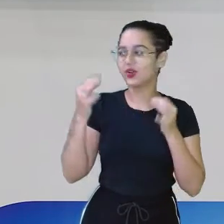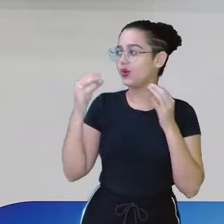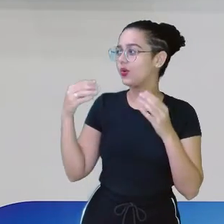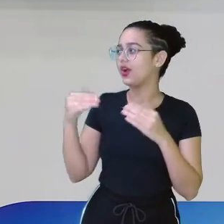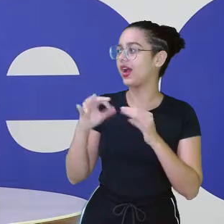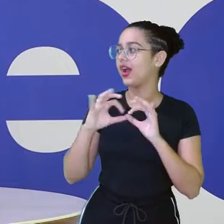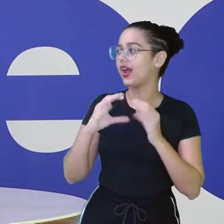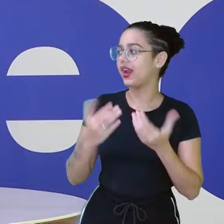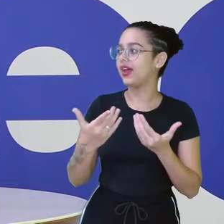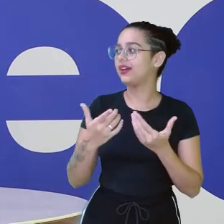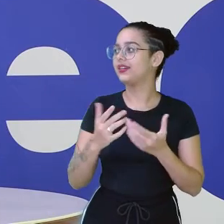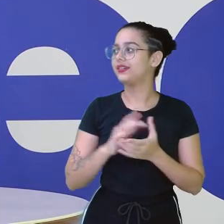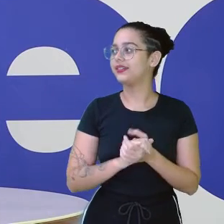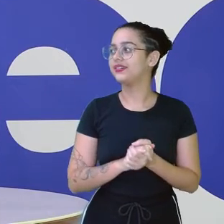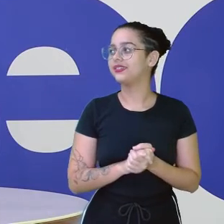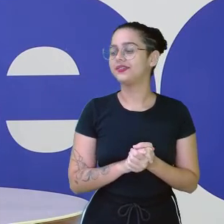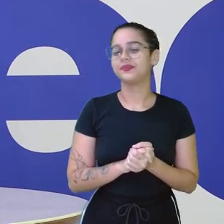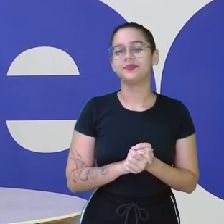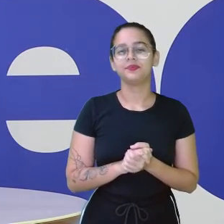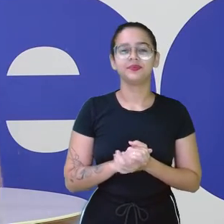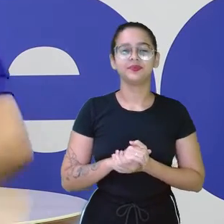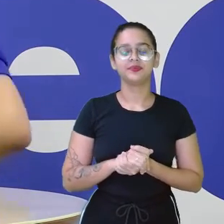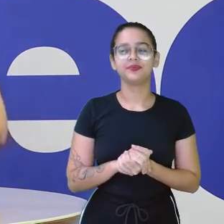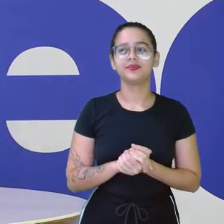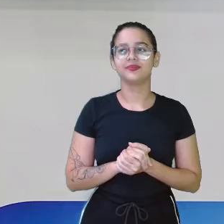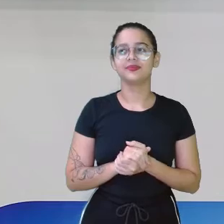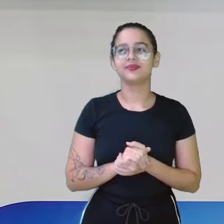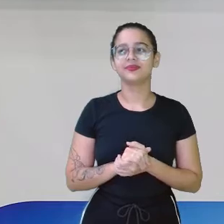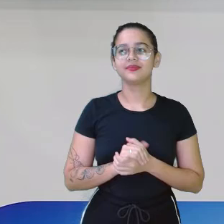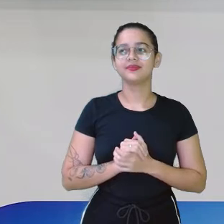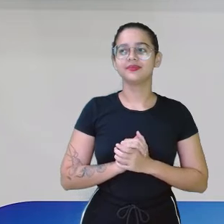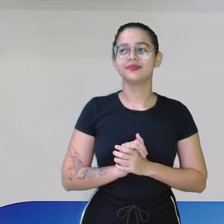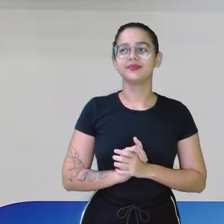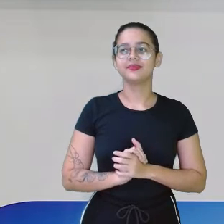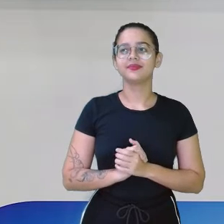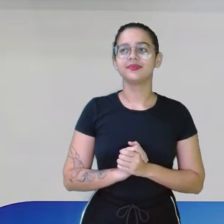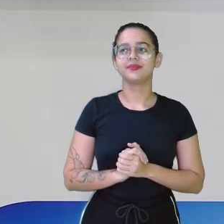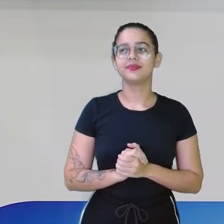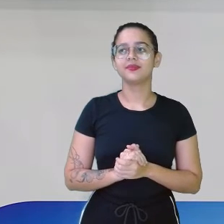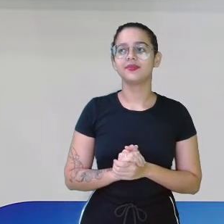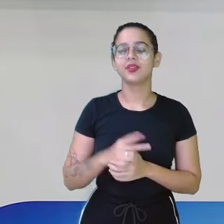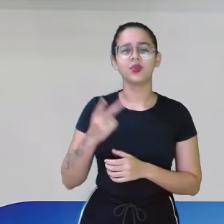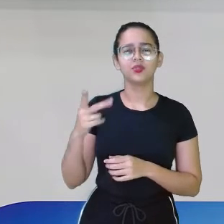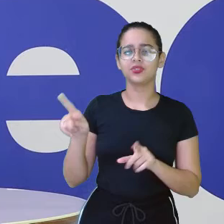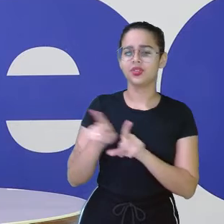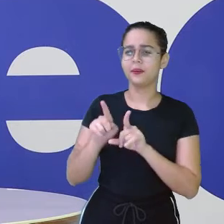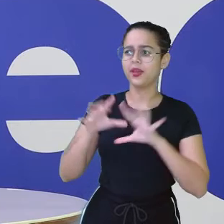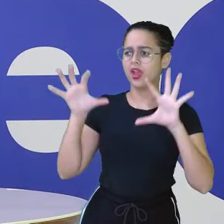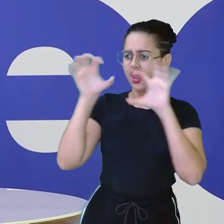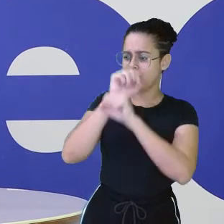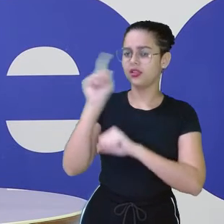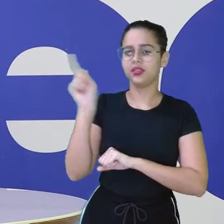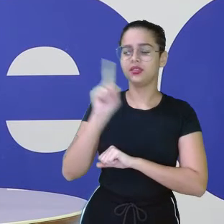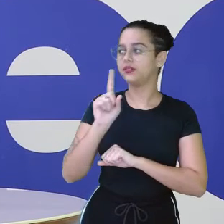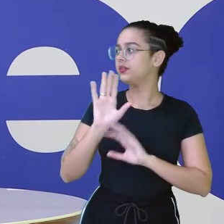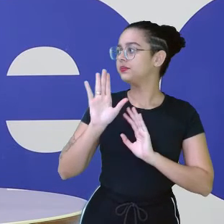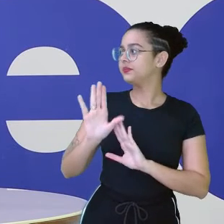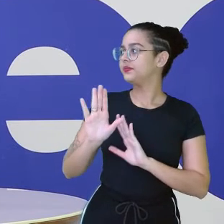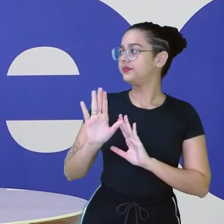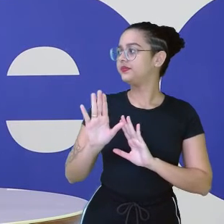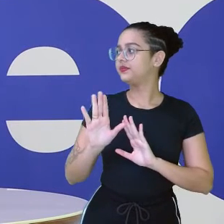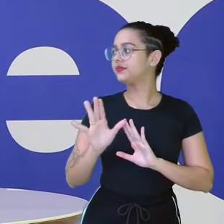certeza é mais claro que o meu. Não. Um pouco mais claro, né? Mas o teu também não é escurão, não. Não é escurão, não.